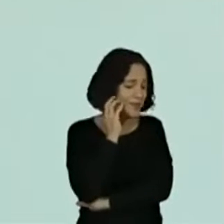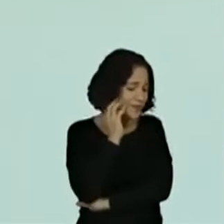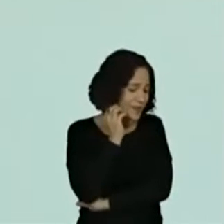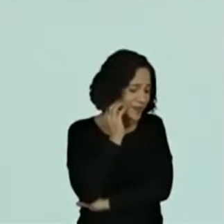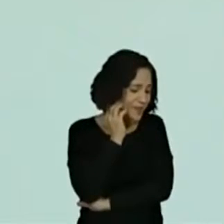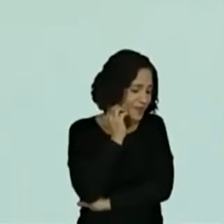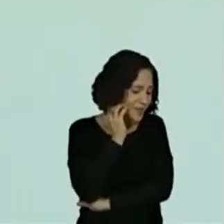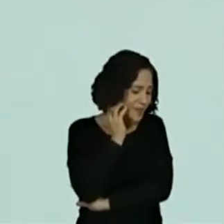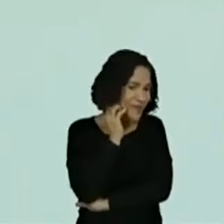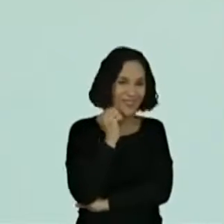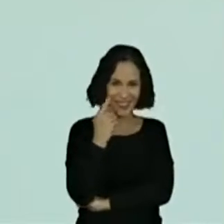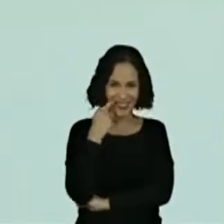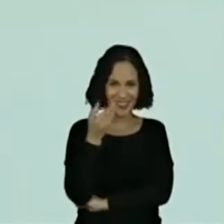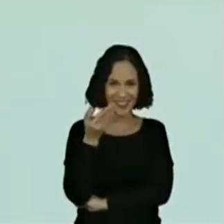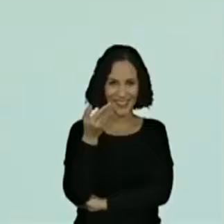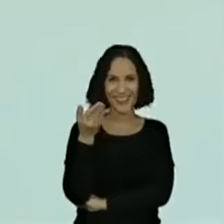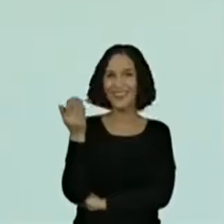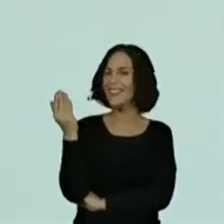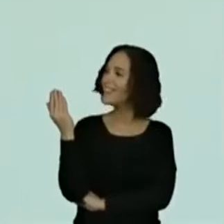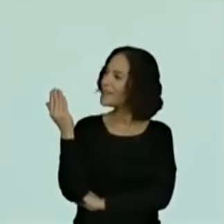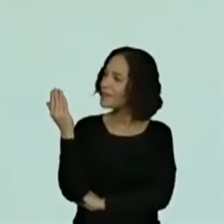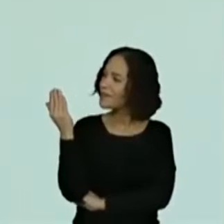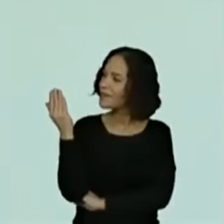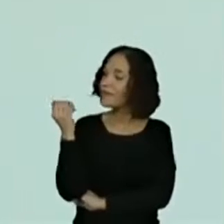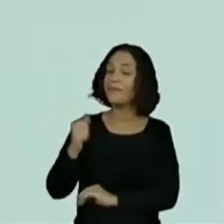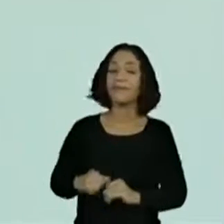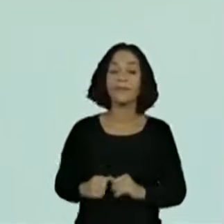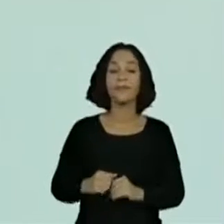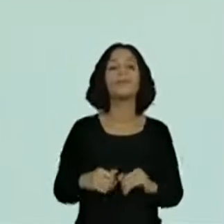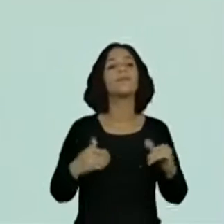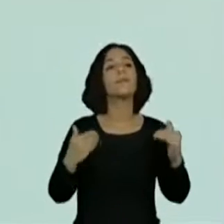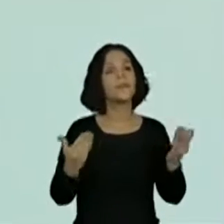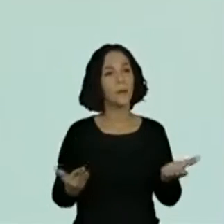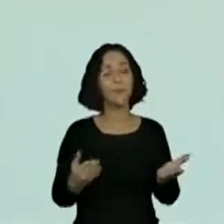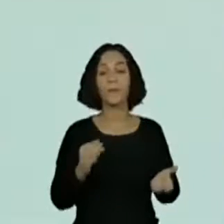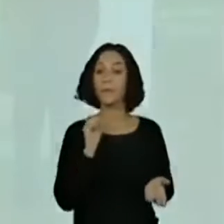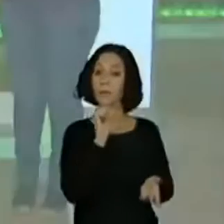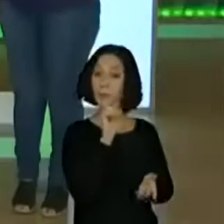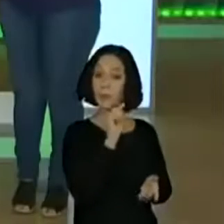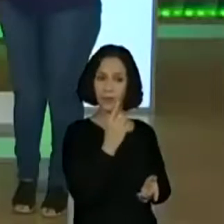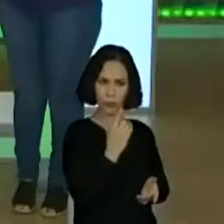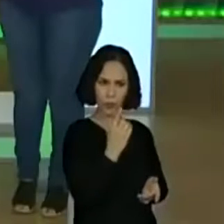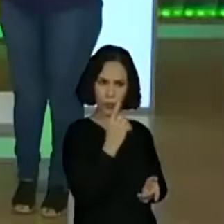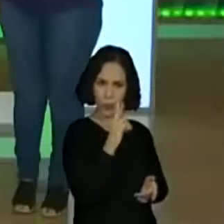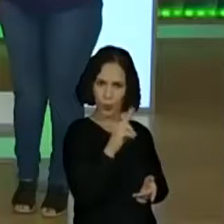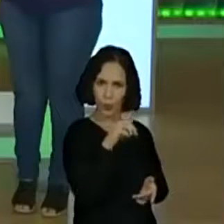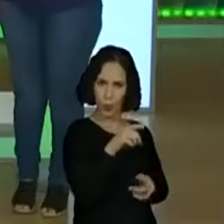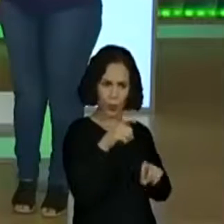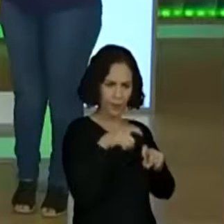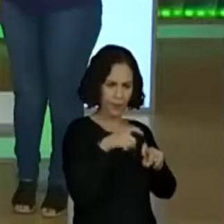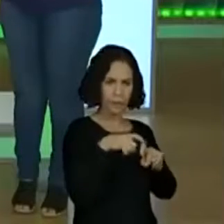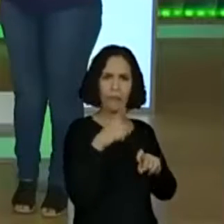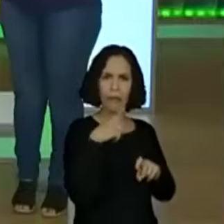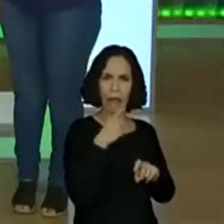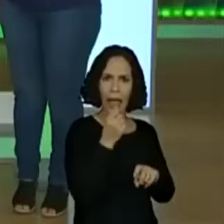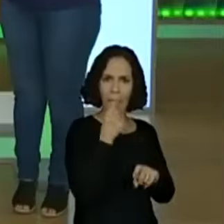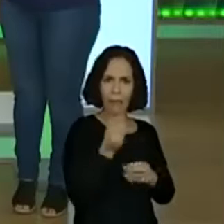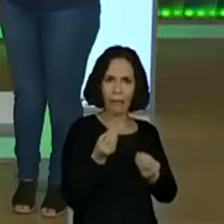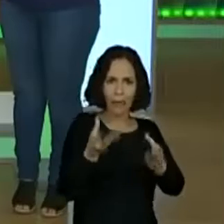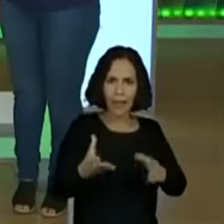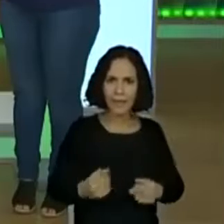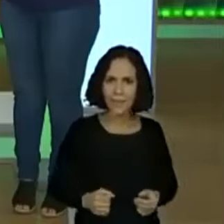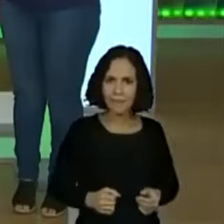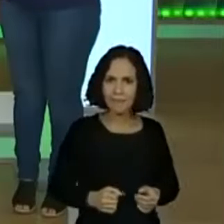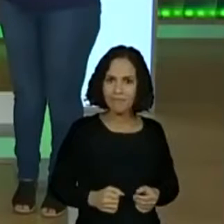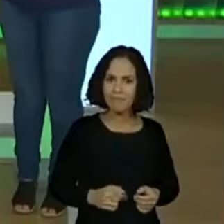formigamento. Olha lá, olha. Olha lá. Então, esse doutor tem um remédio, será, para esse formigamento? Esse tipo